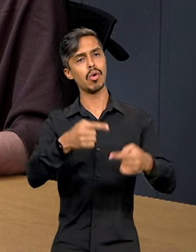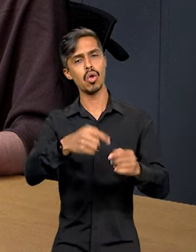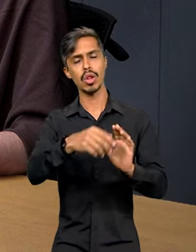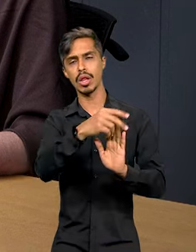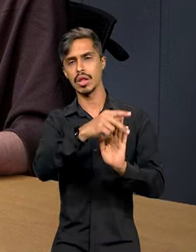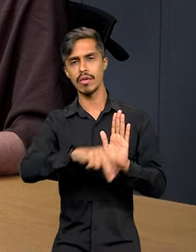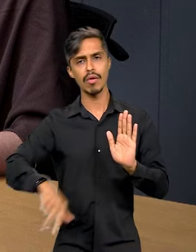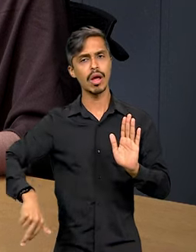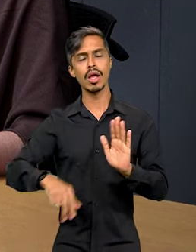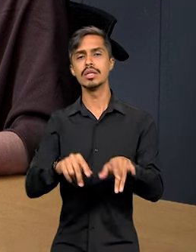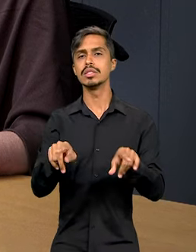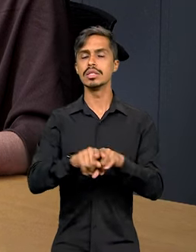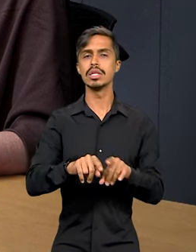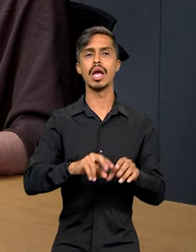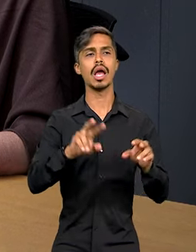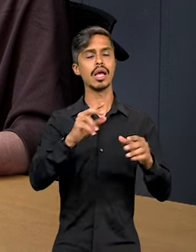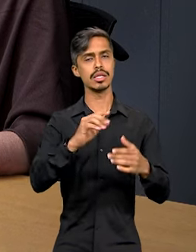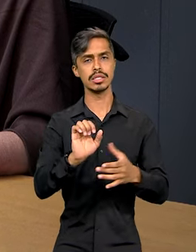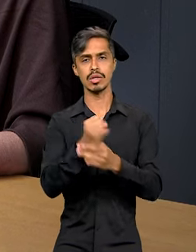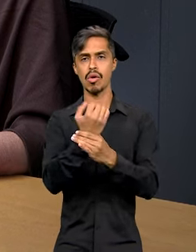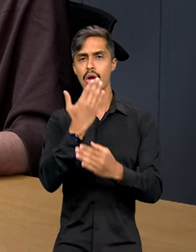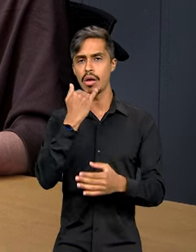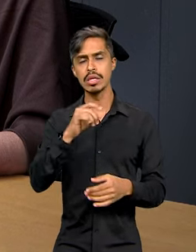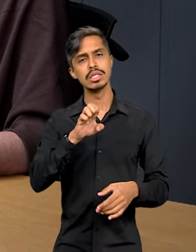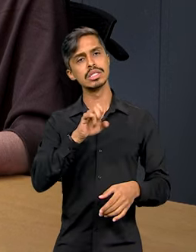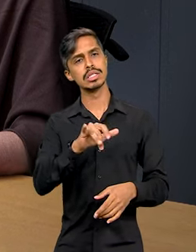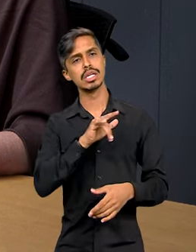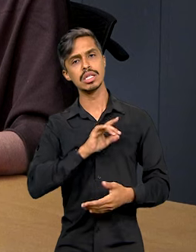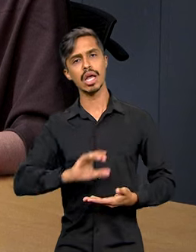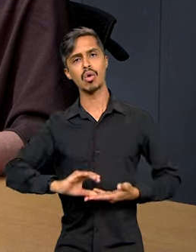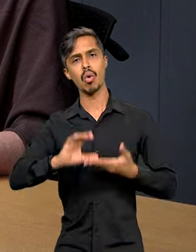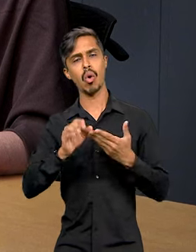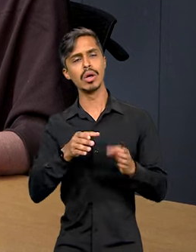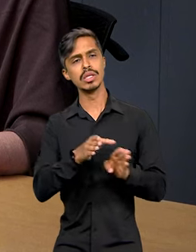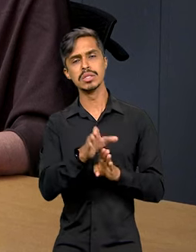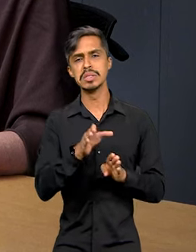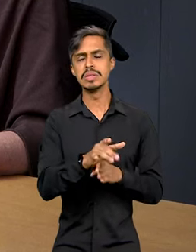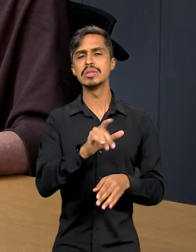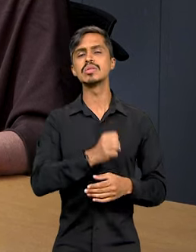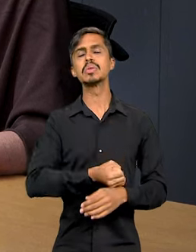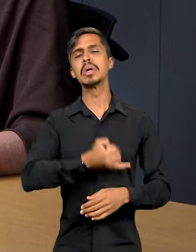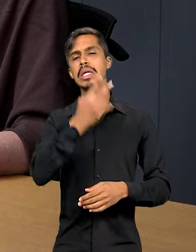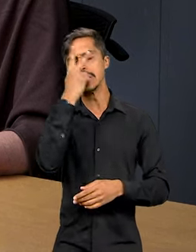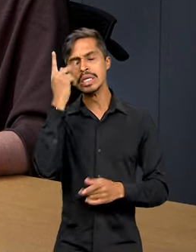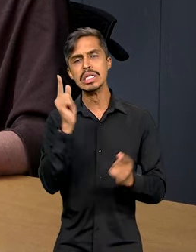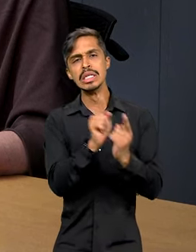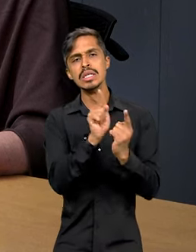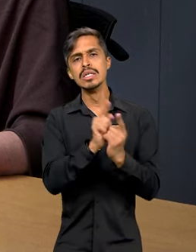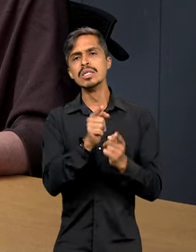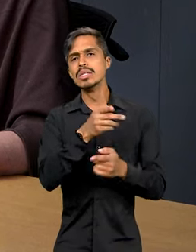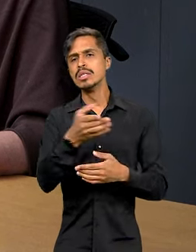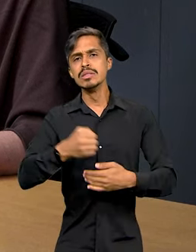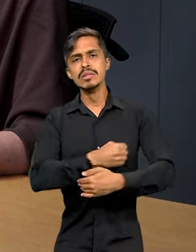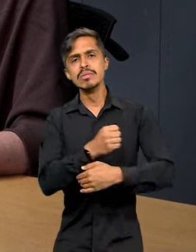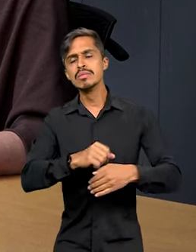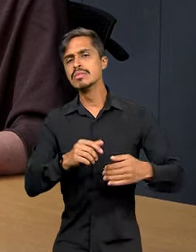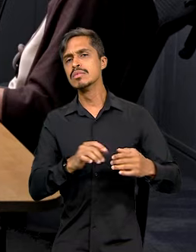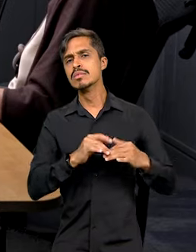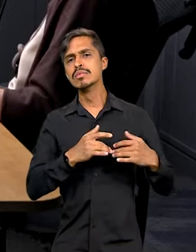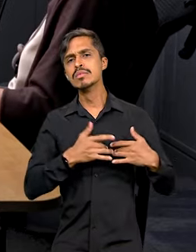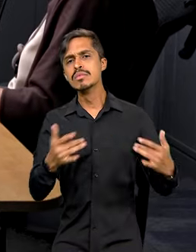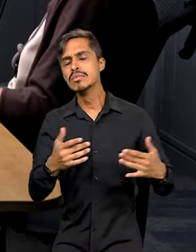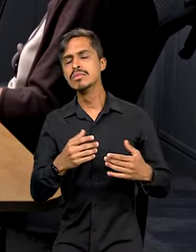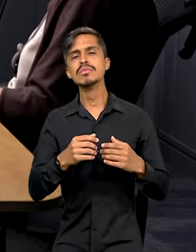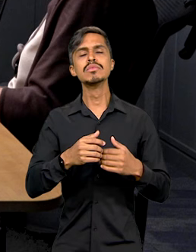políticas os equipamentos de segurança alimentar se tem conselhos de segurança alimentar se tem planos quantas pessoas são atendidas nessas cozinhas nesses